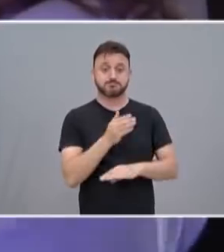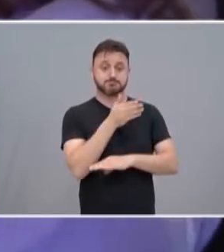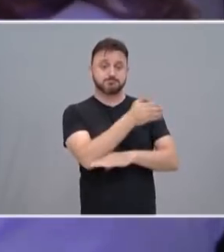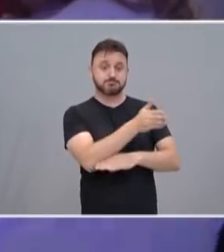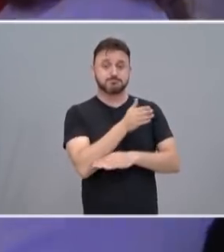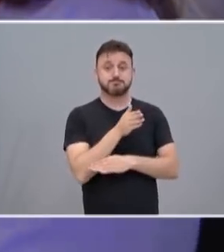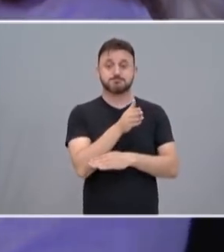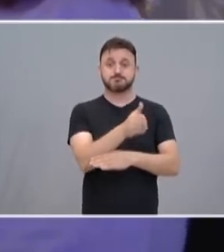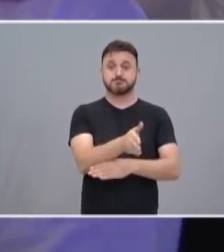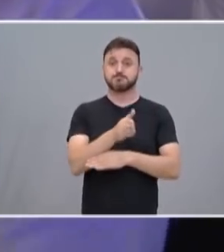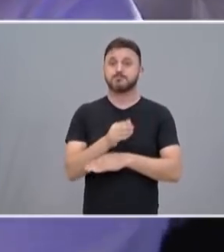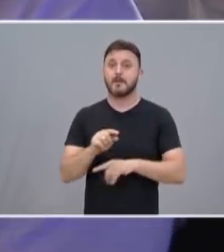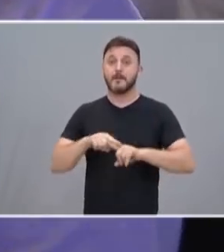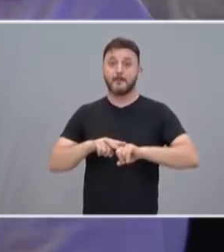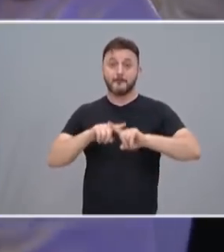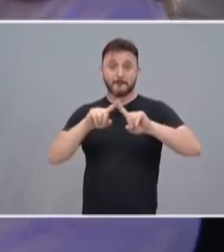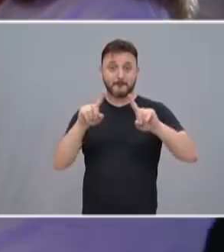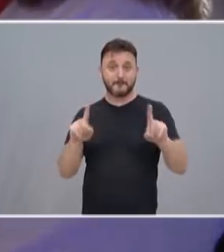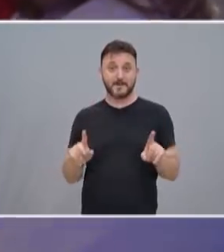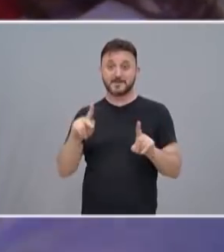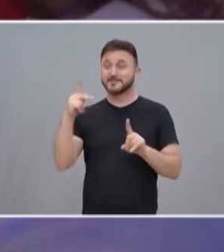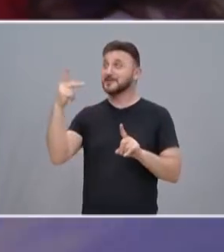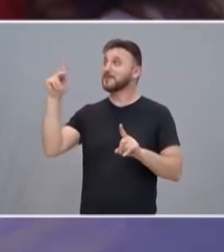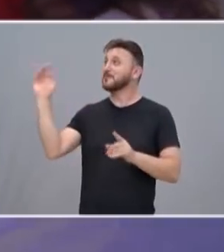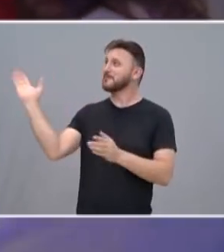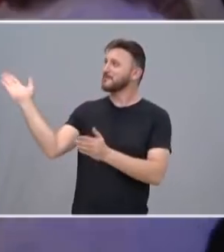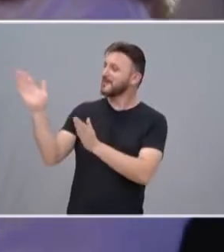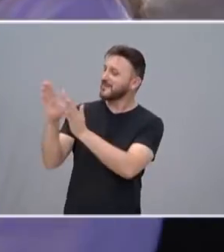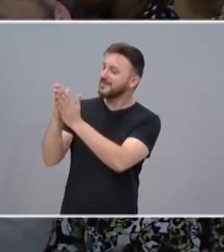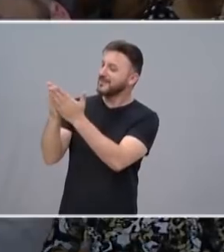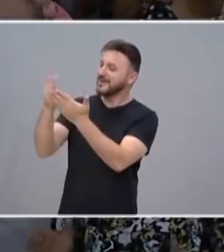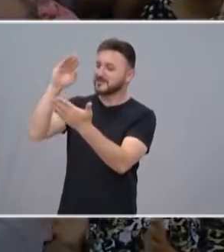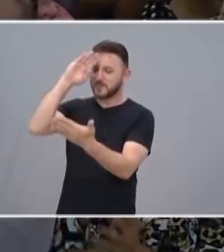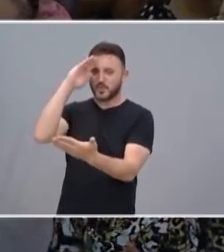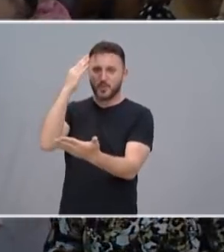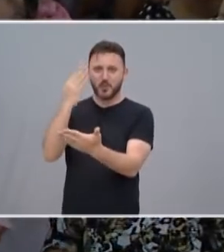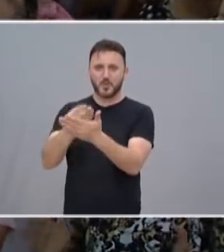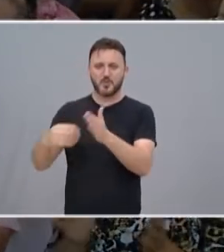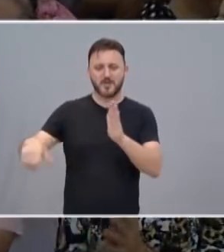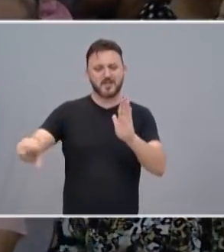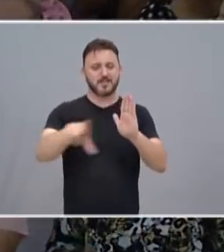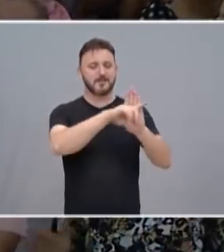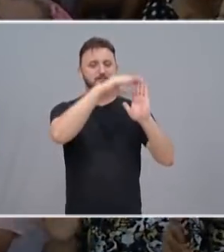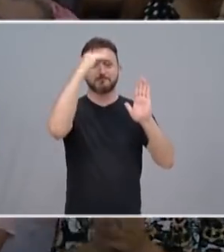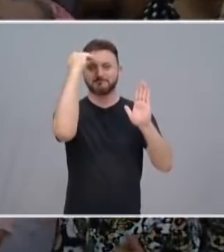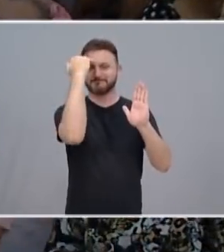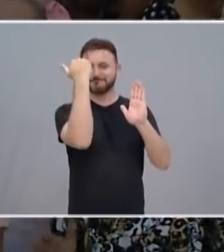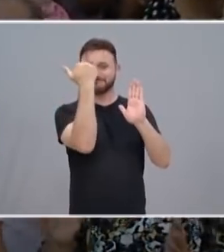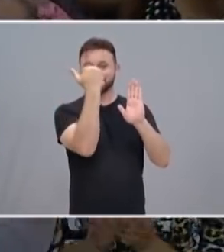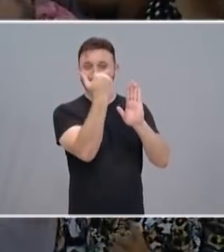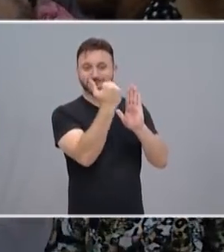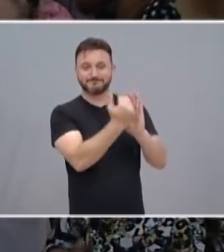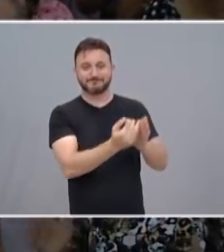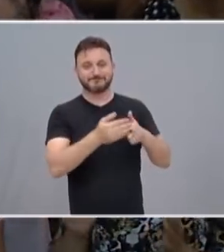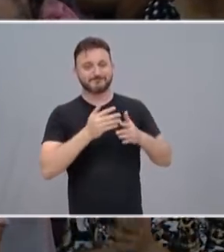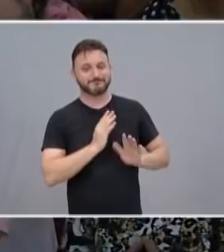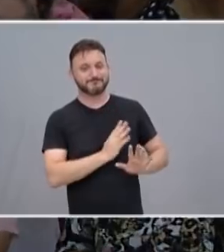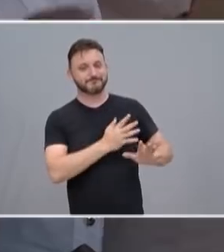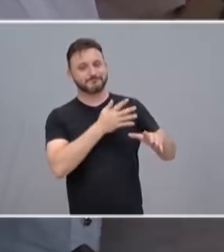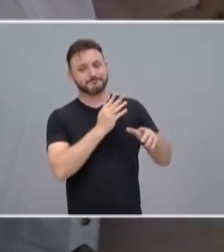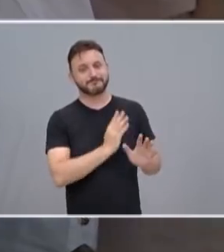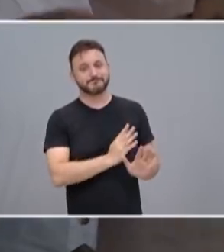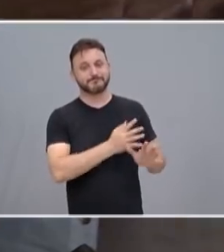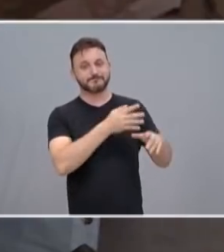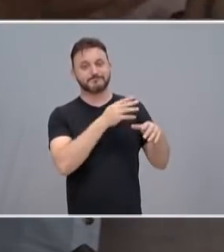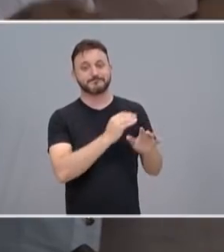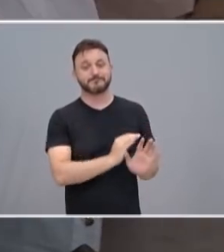tua palavra, seguimos tua ordem, uma Jericó,